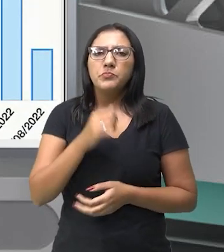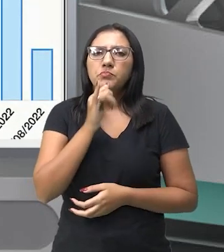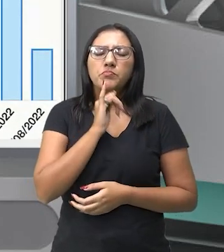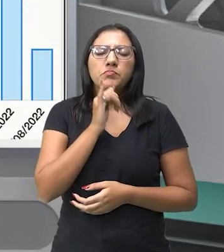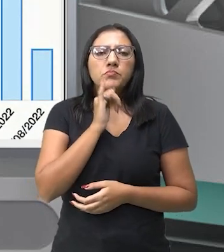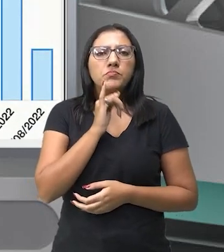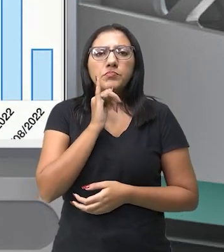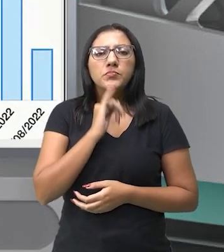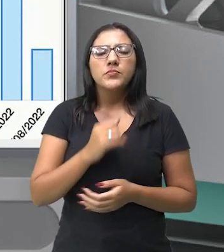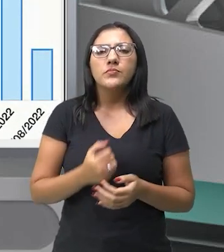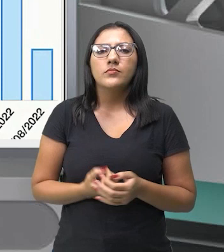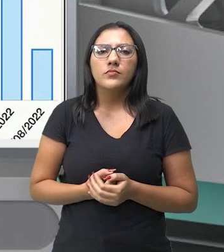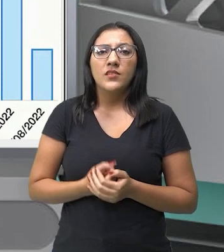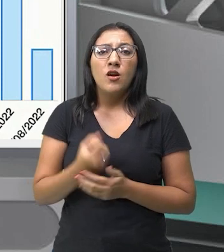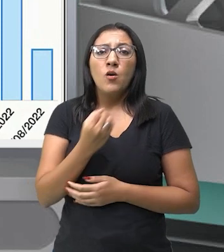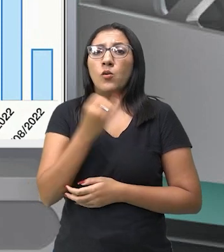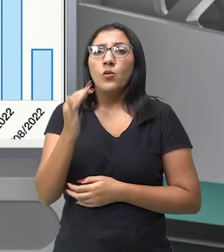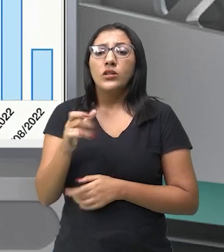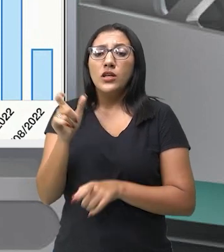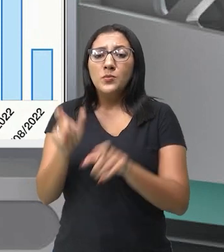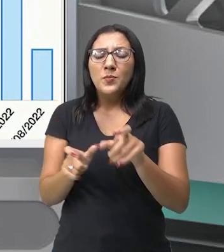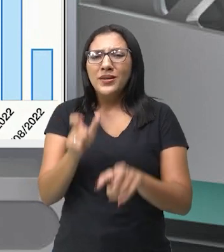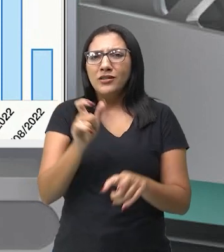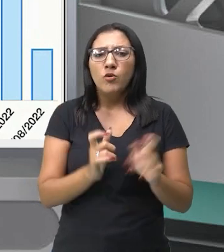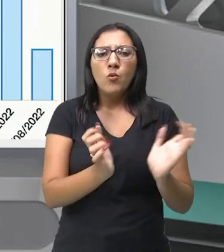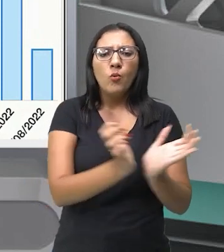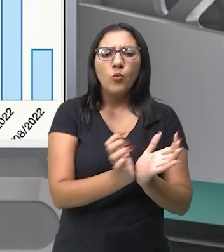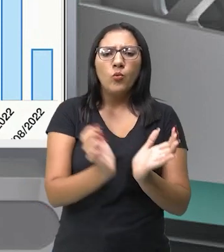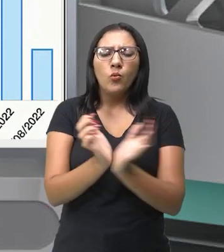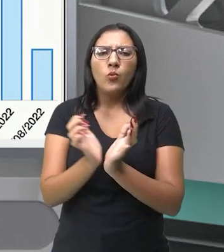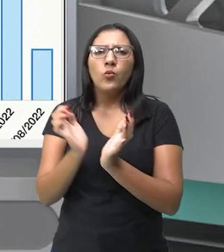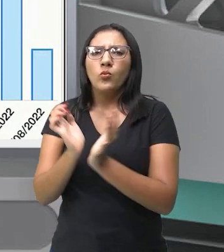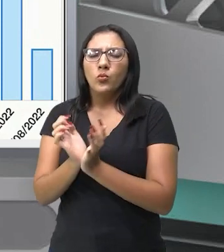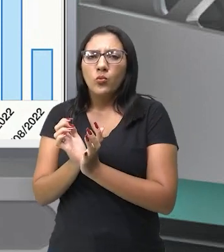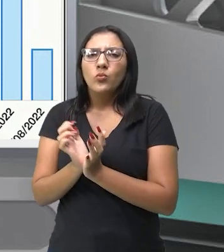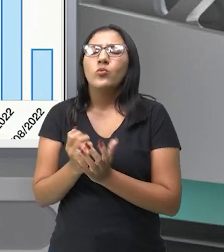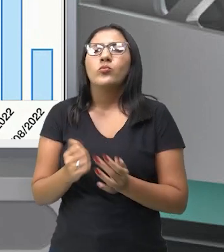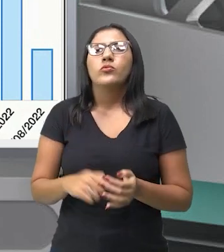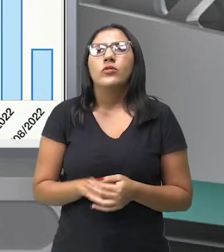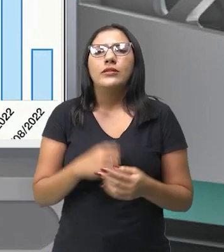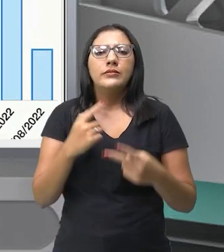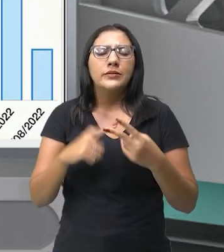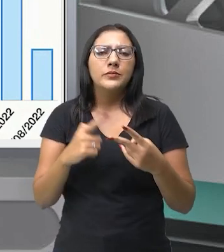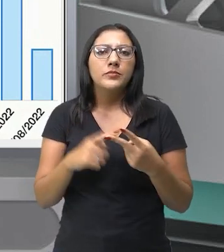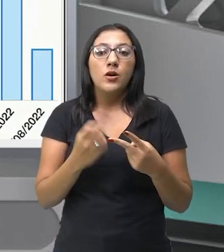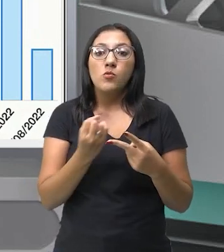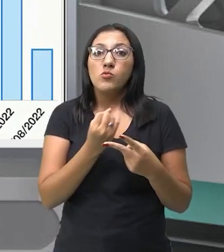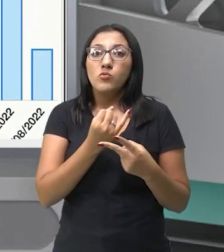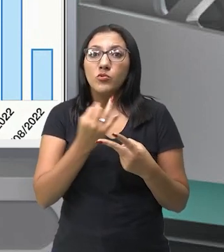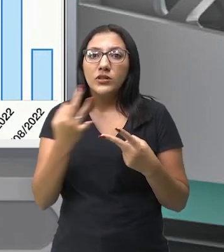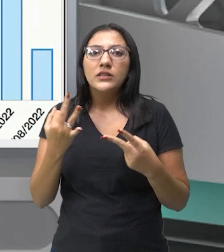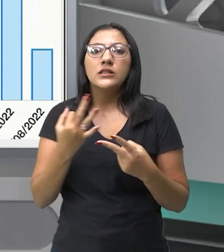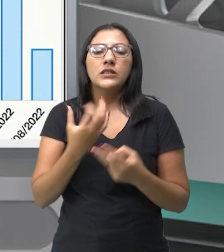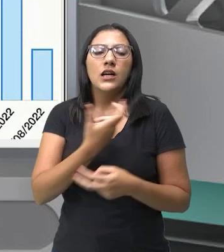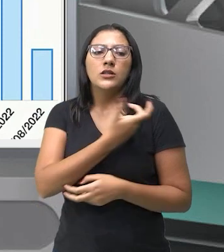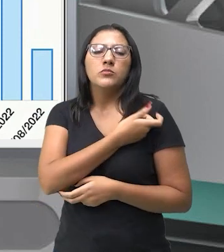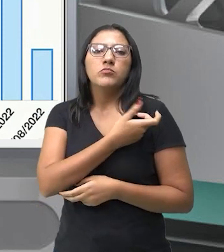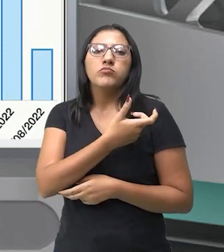exemplo, quantas pessoas de cada grupo foram vacinadas, a quantidade de vacinação